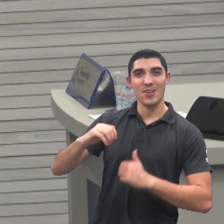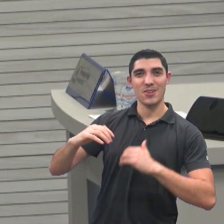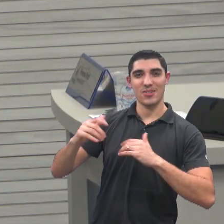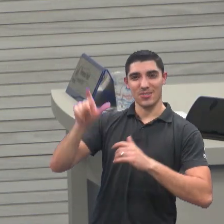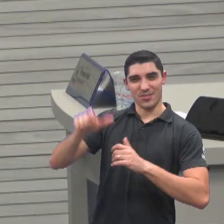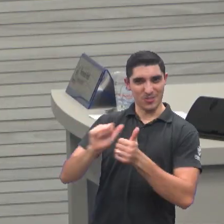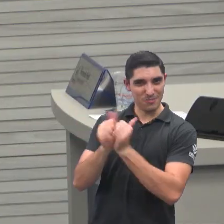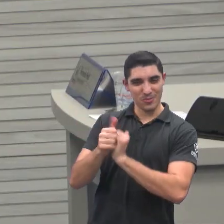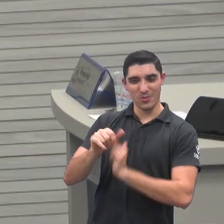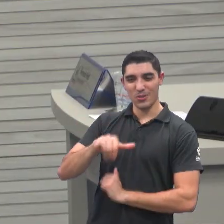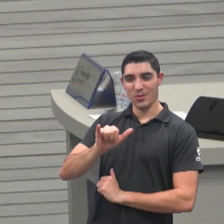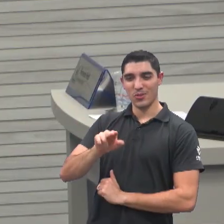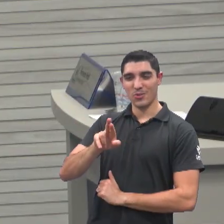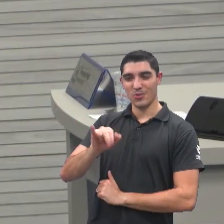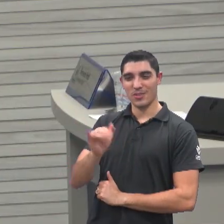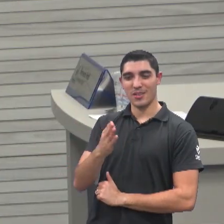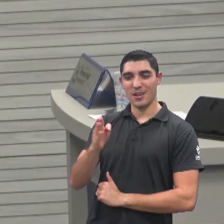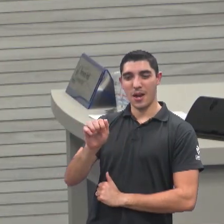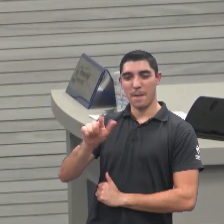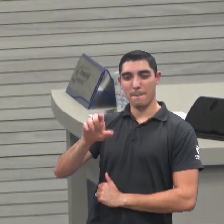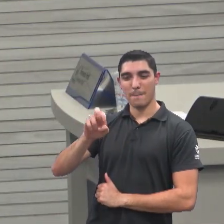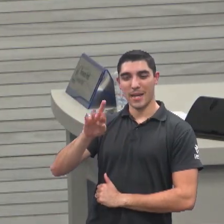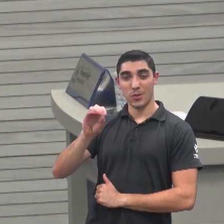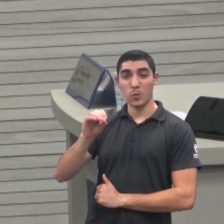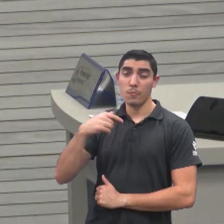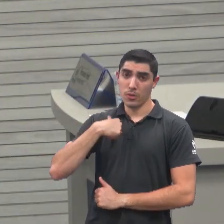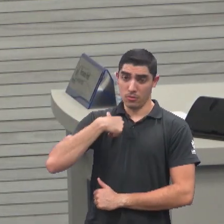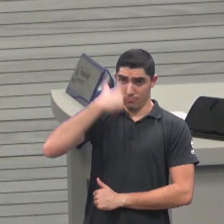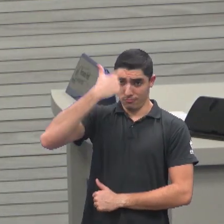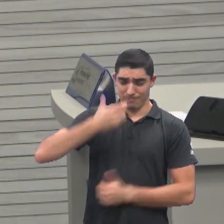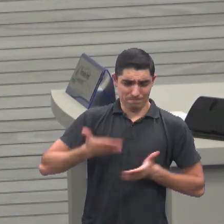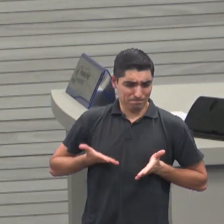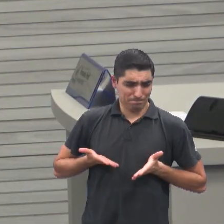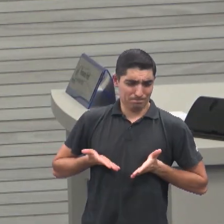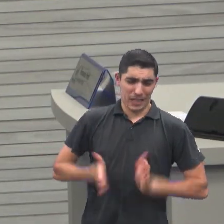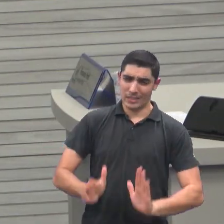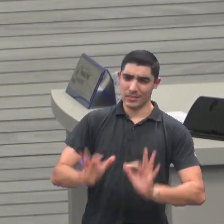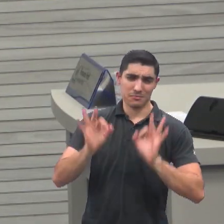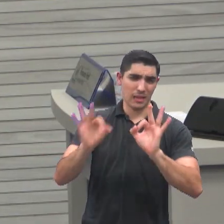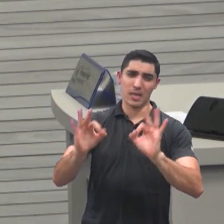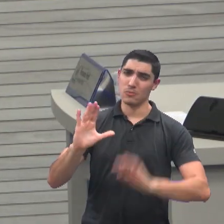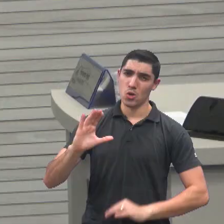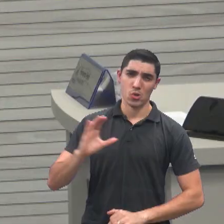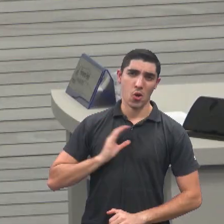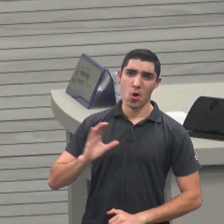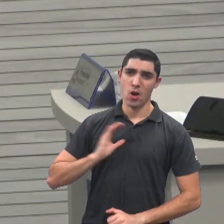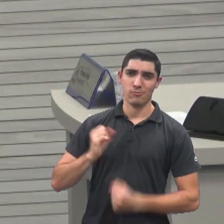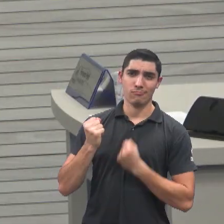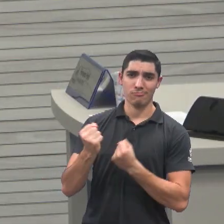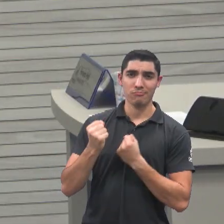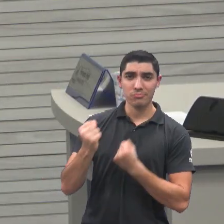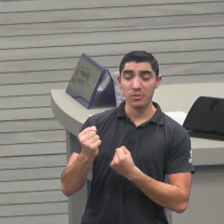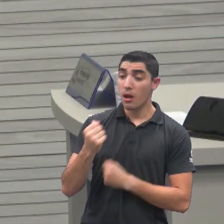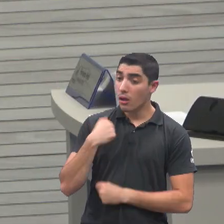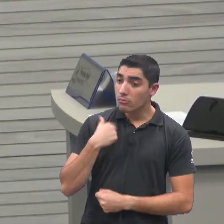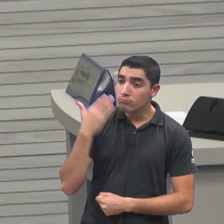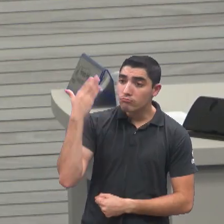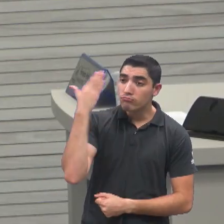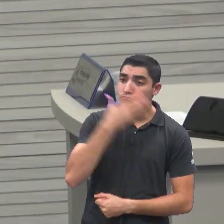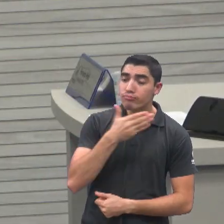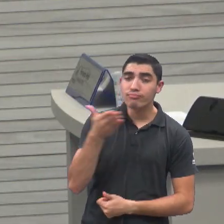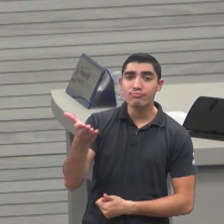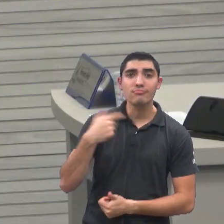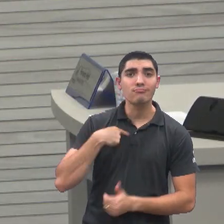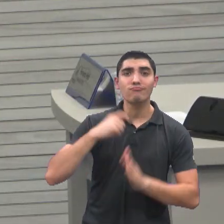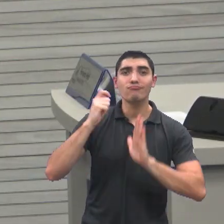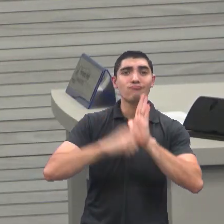Então, senhor presidente, eu sou corintiano nato, não é? Há muito tempo. Passei batido, né, nesse processo, acabei não assinando,